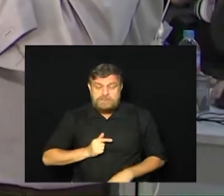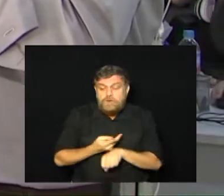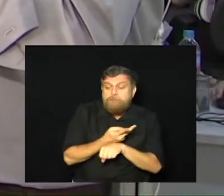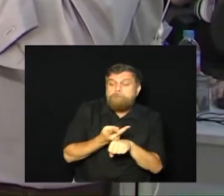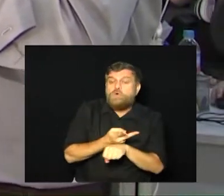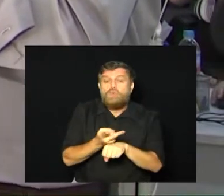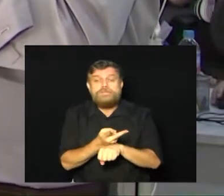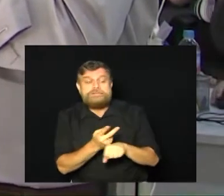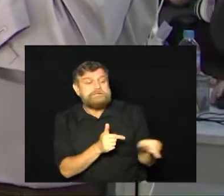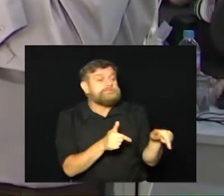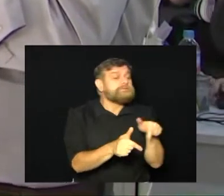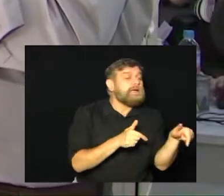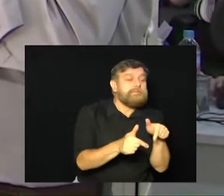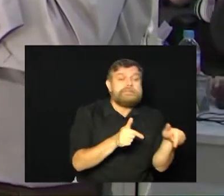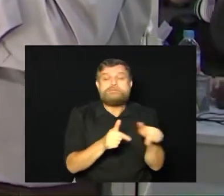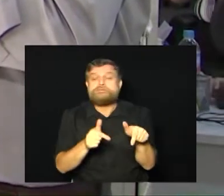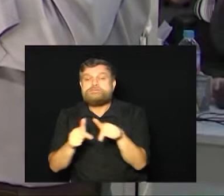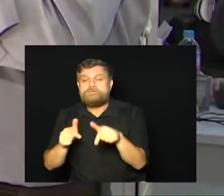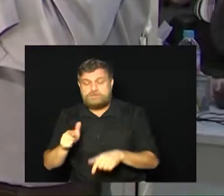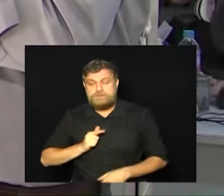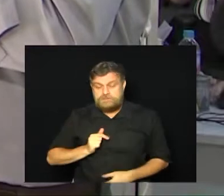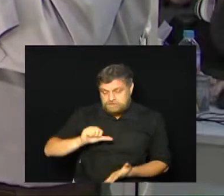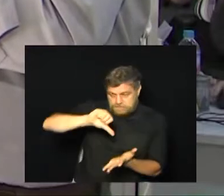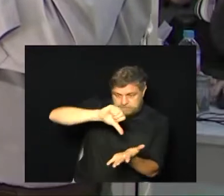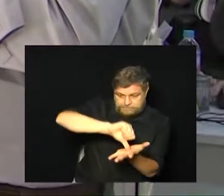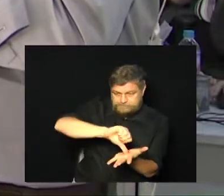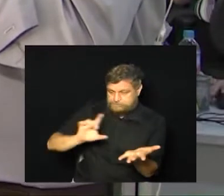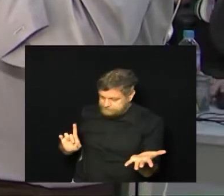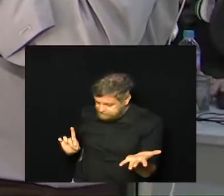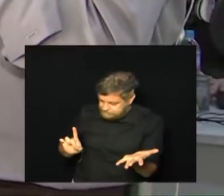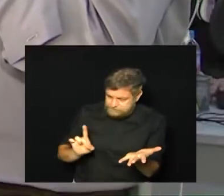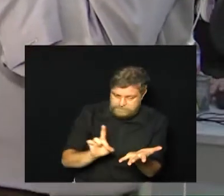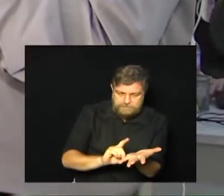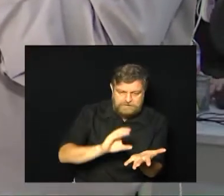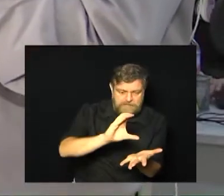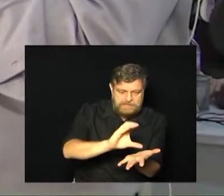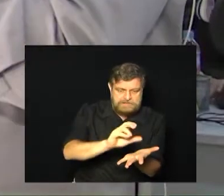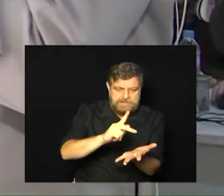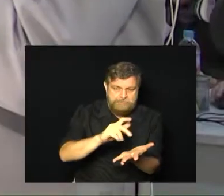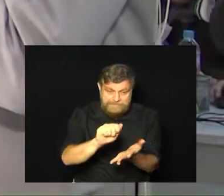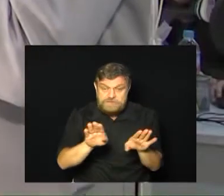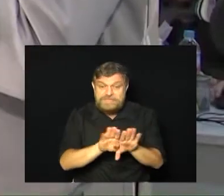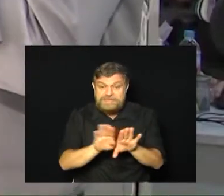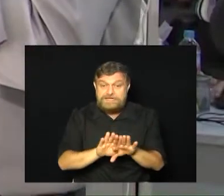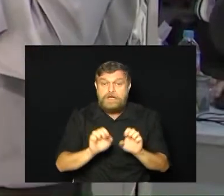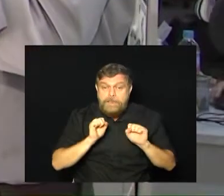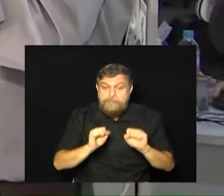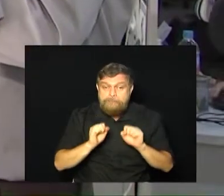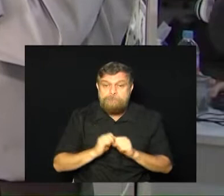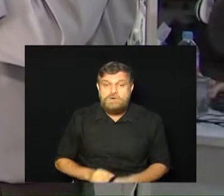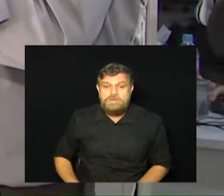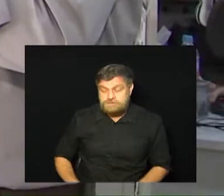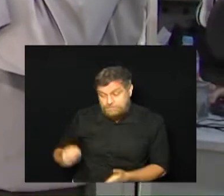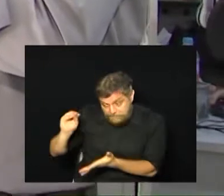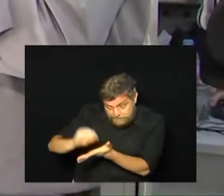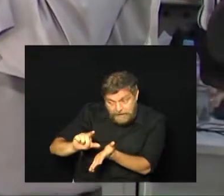procurando, evidentemente, emprego e tudo mais, tem que vir aqui e tem também a questão que pode ser online, né? Para vir aqui, ela